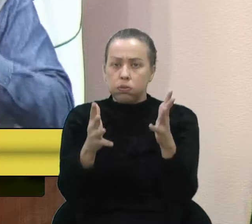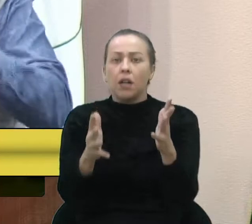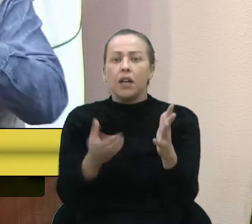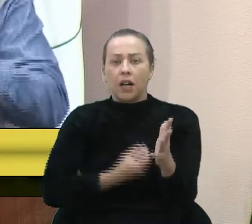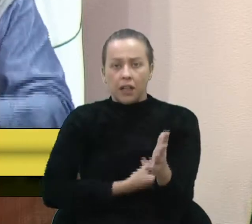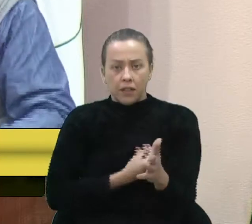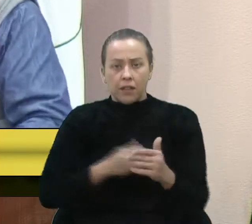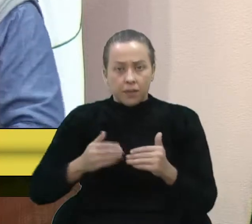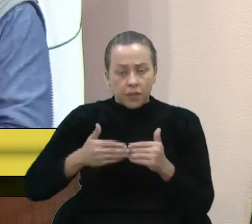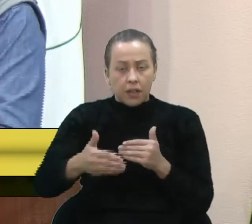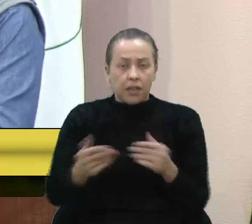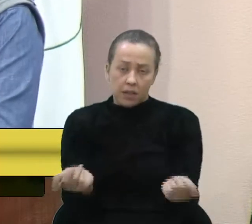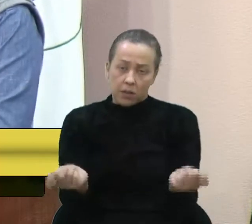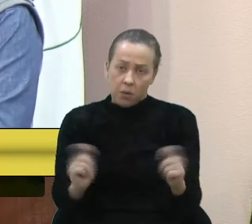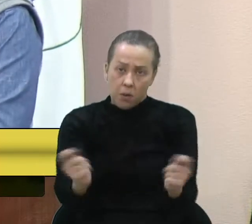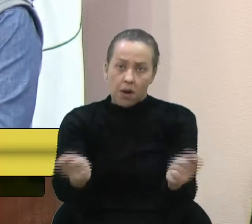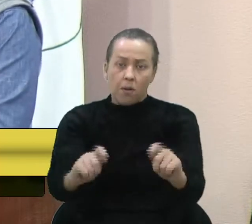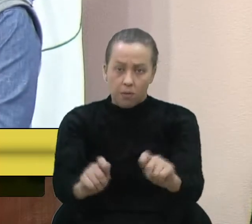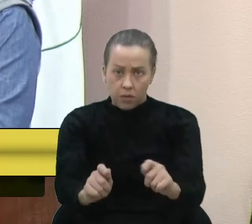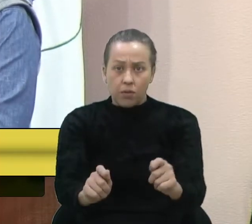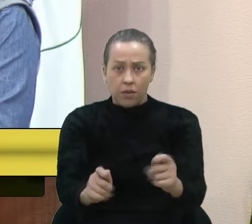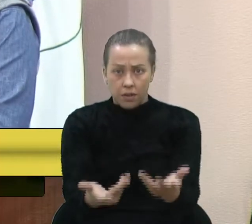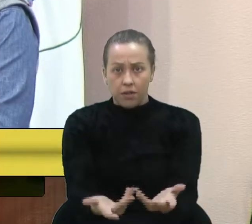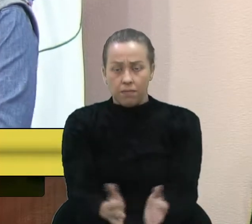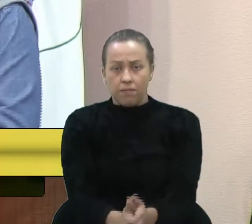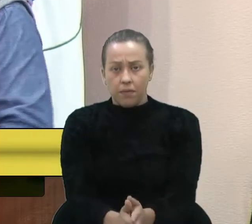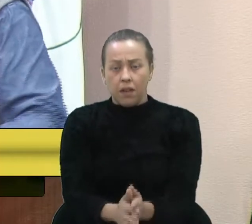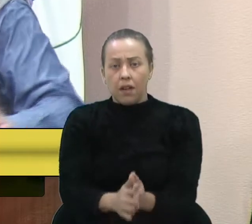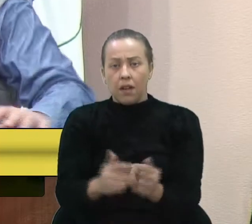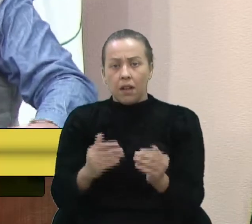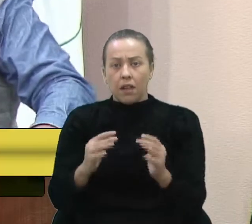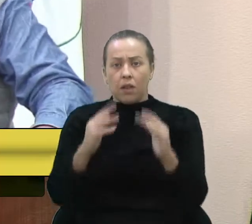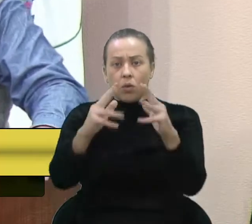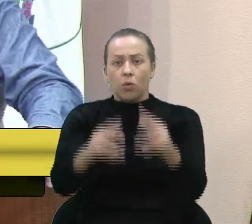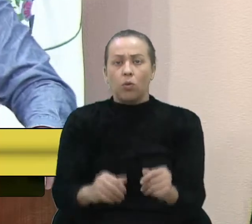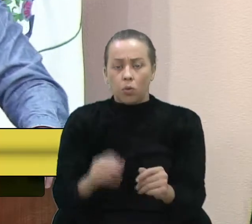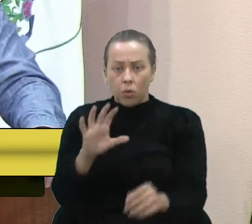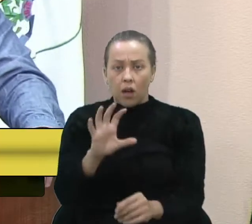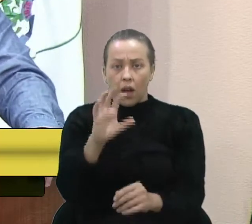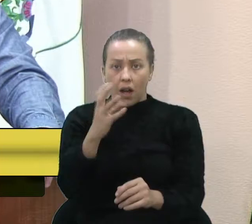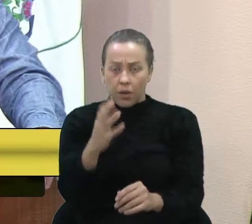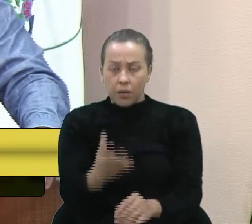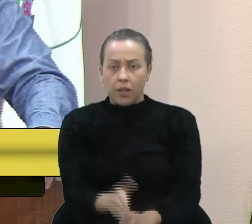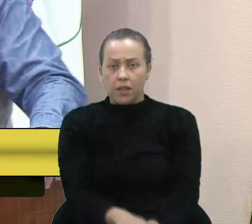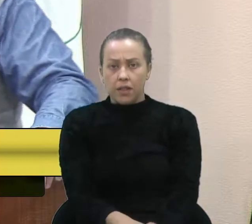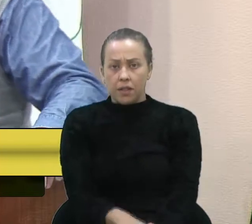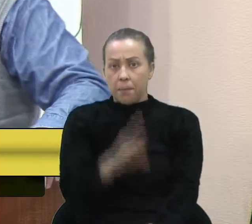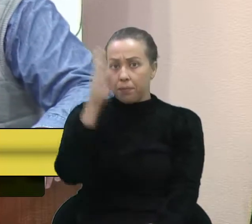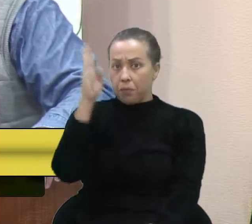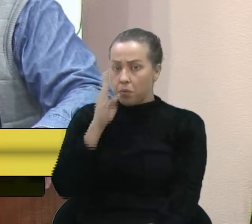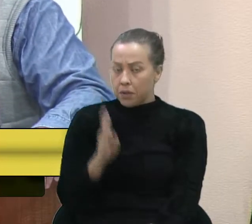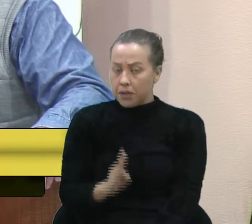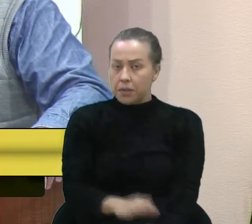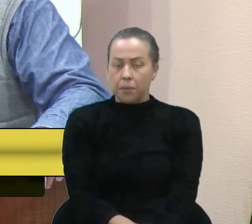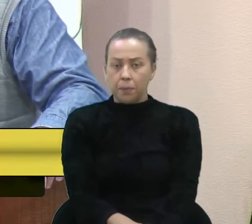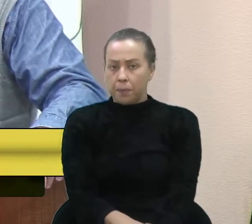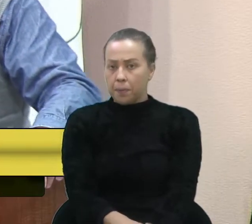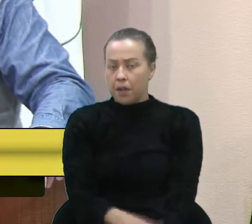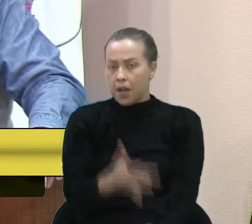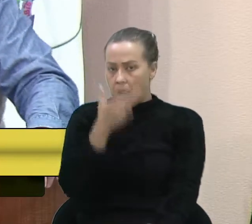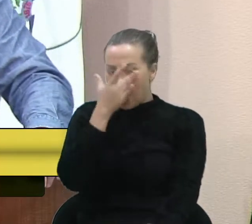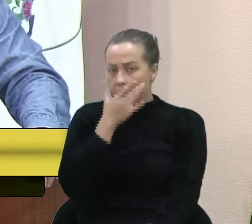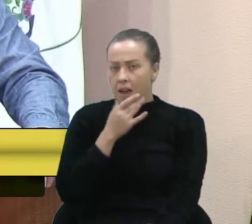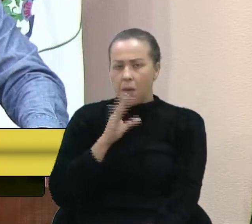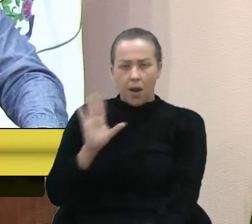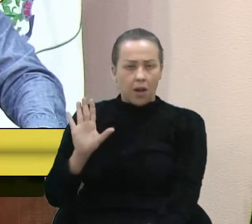com condições para que isso efetivamente aconteça. No Brasil, eu acho que uma